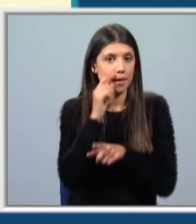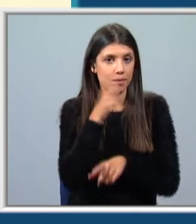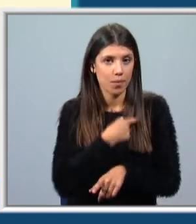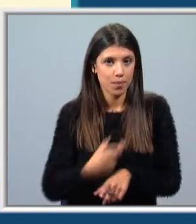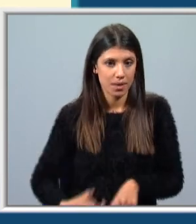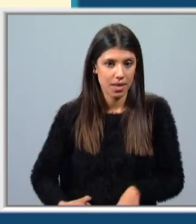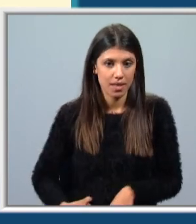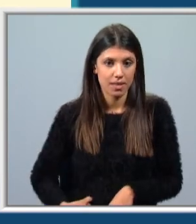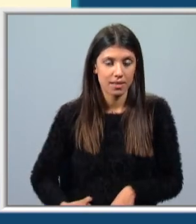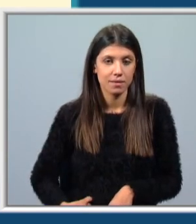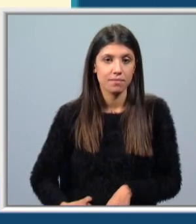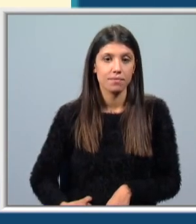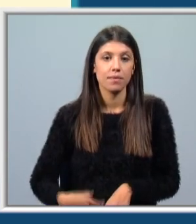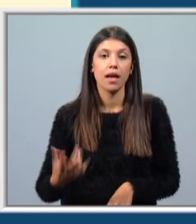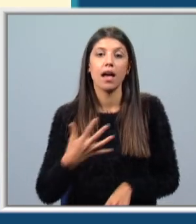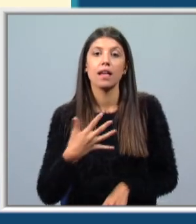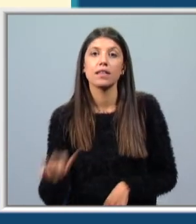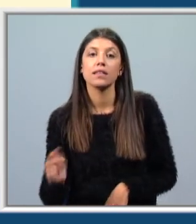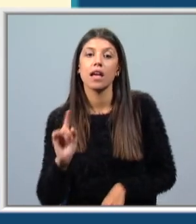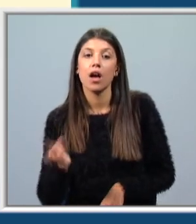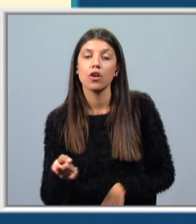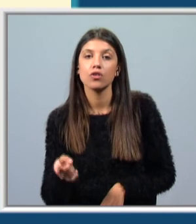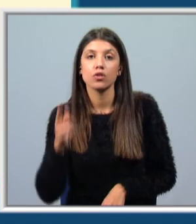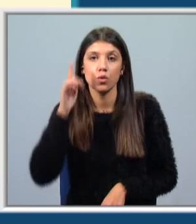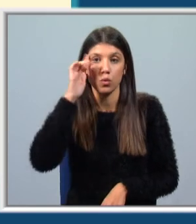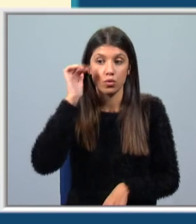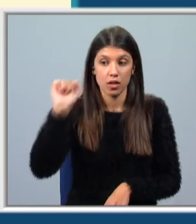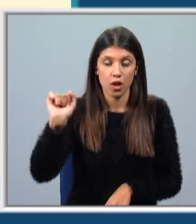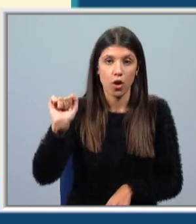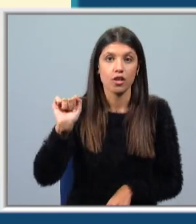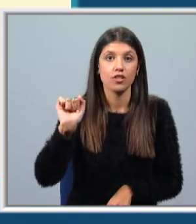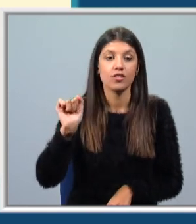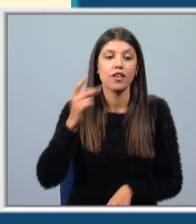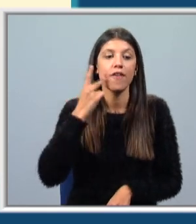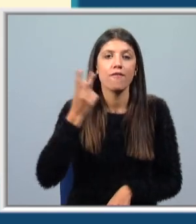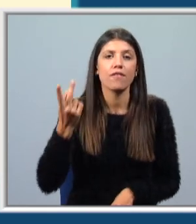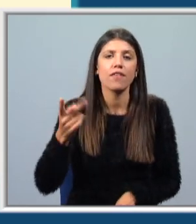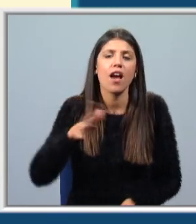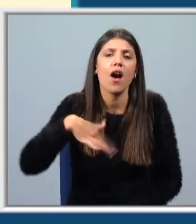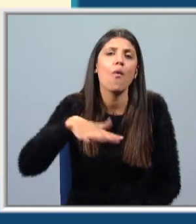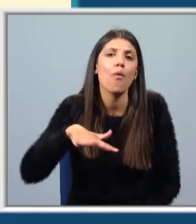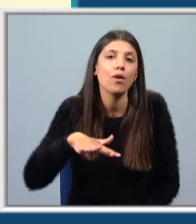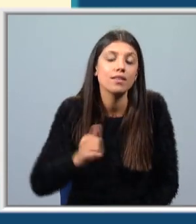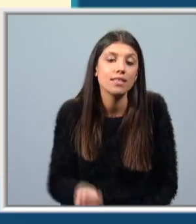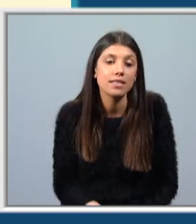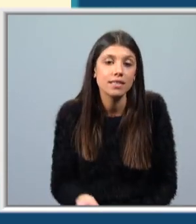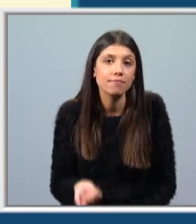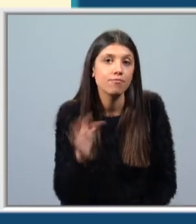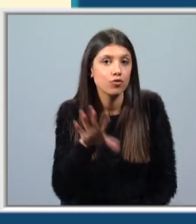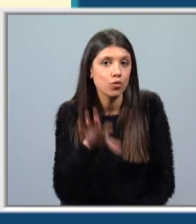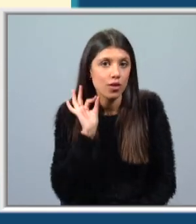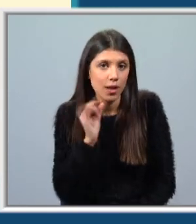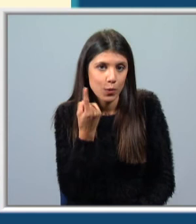que necessitamos? Os heróis vivem sempre em algum local. Ora, onde é que vamos colocar o